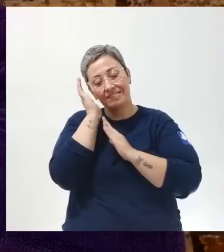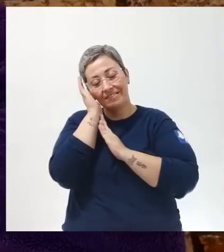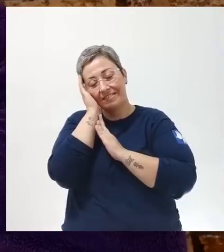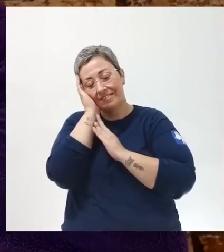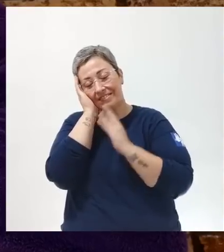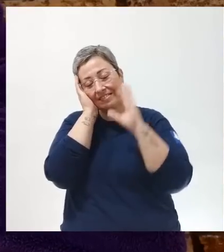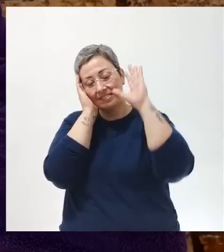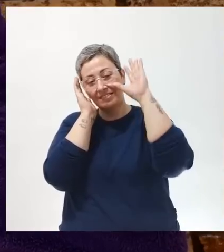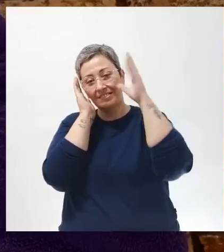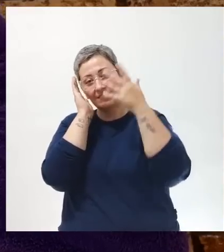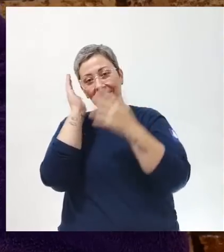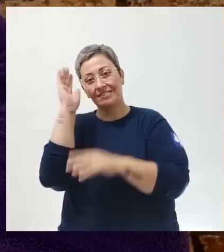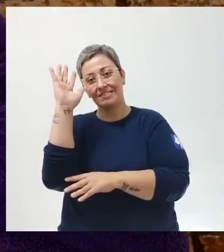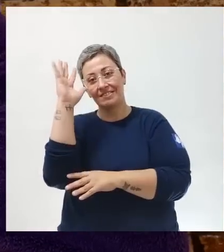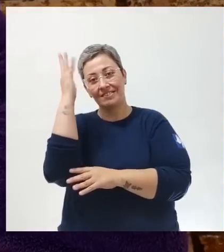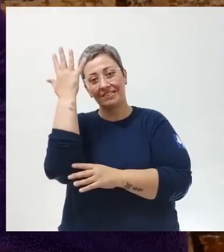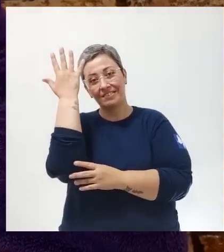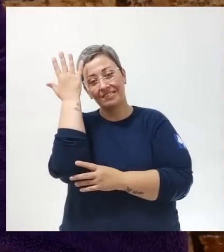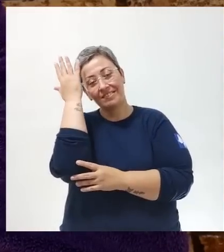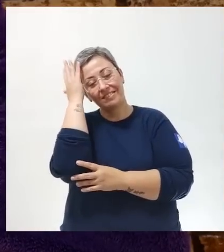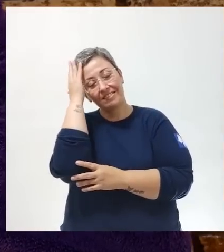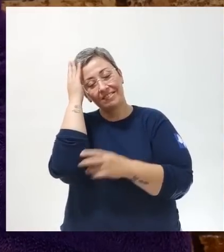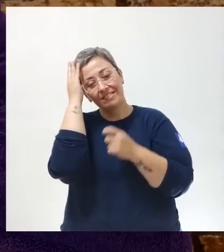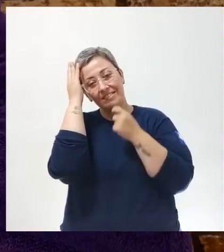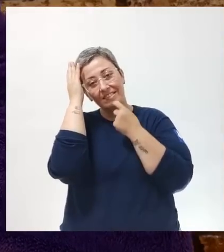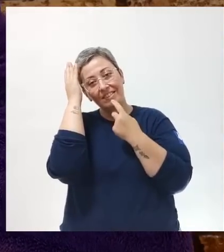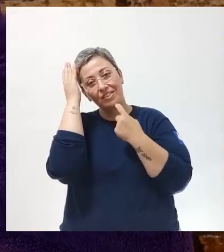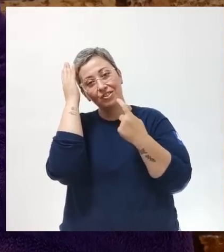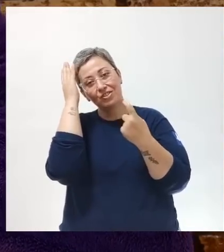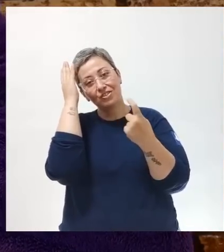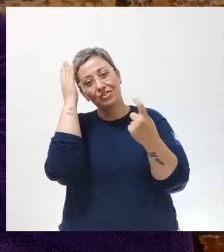encostado numa árvore.